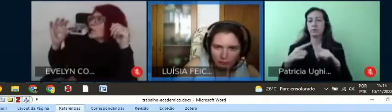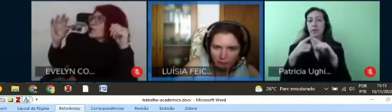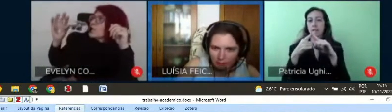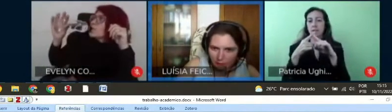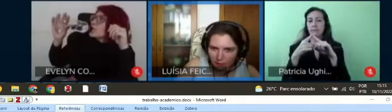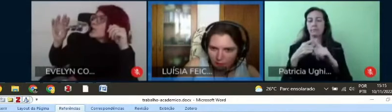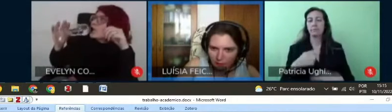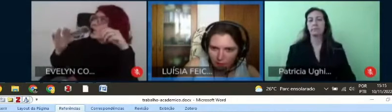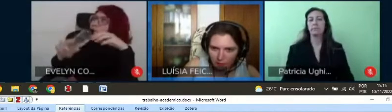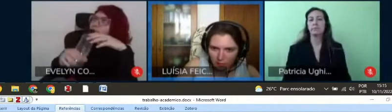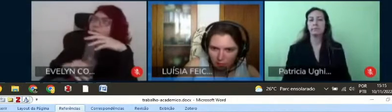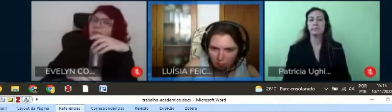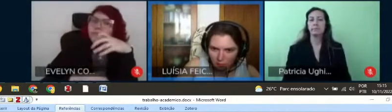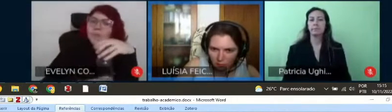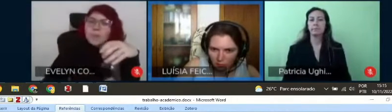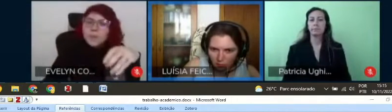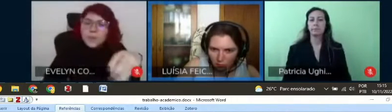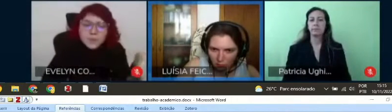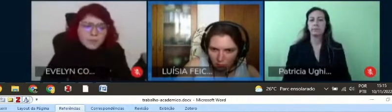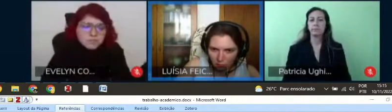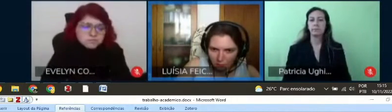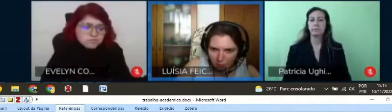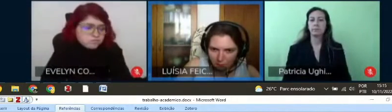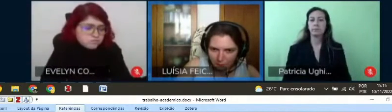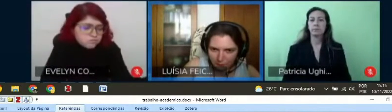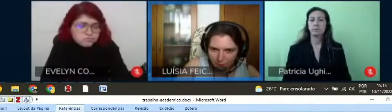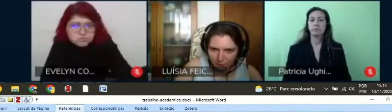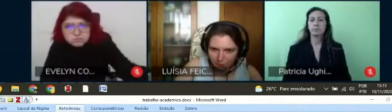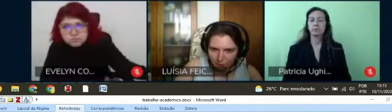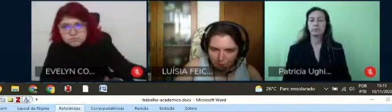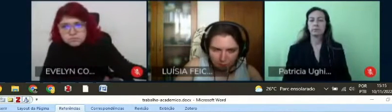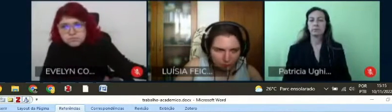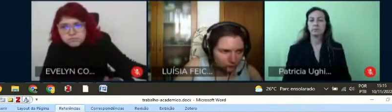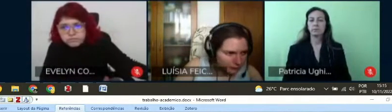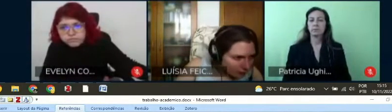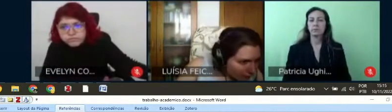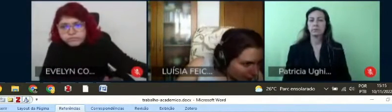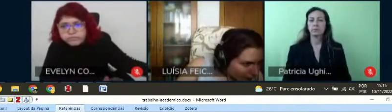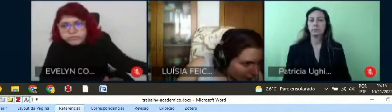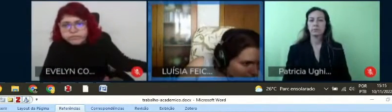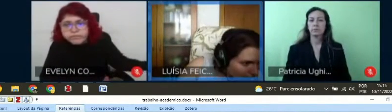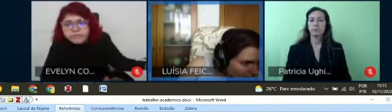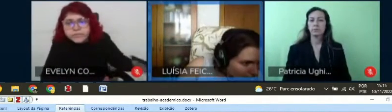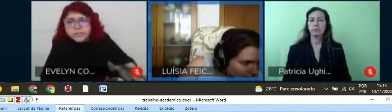vou escolher o tipo.